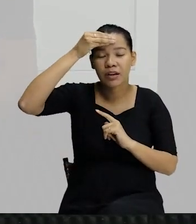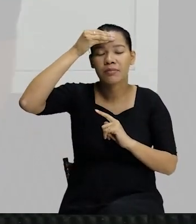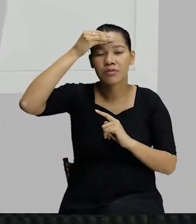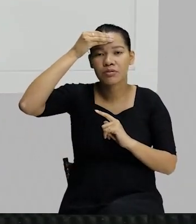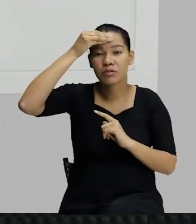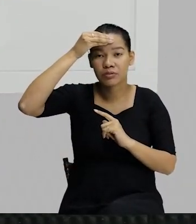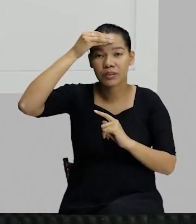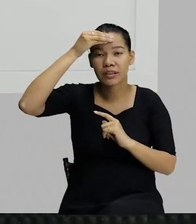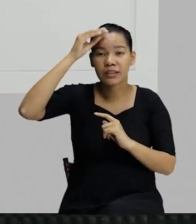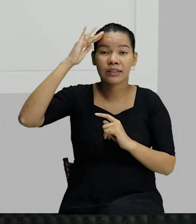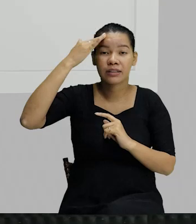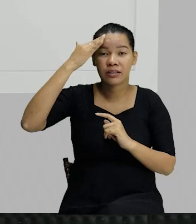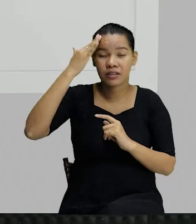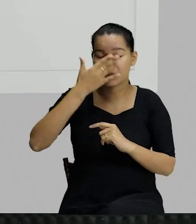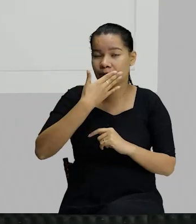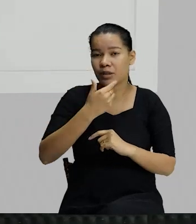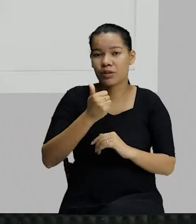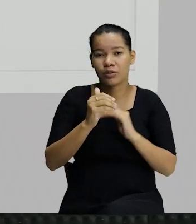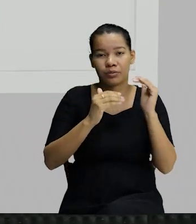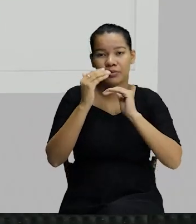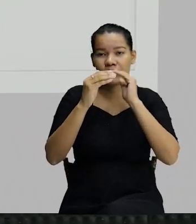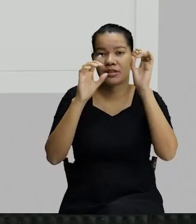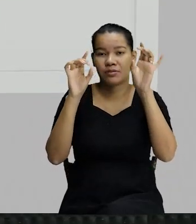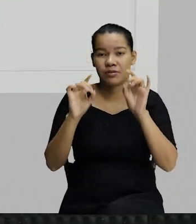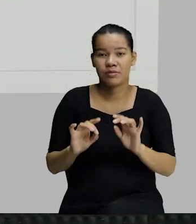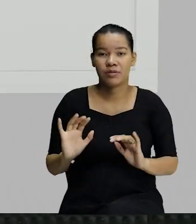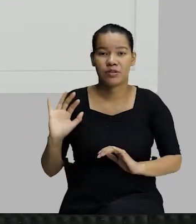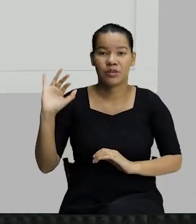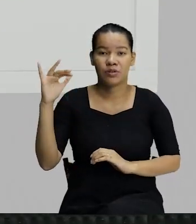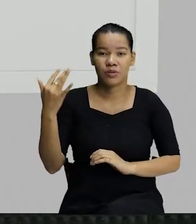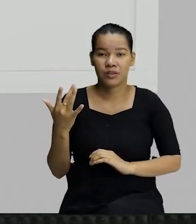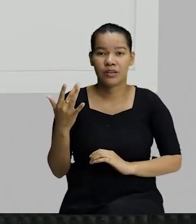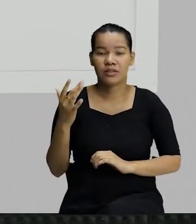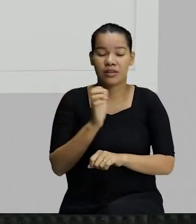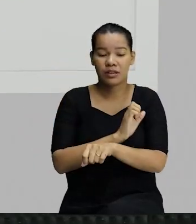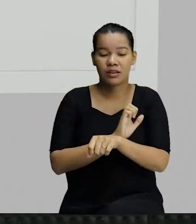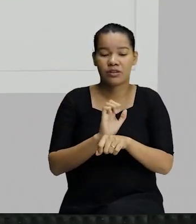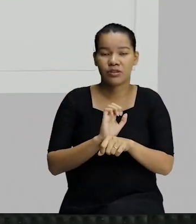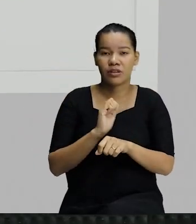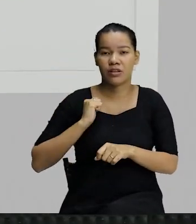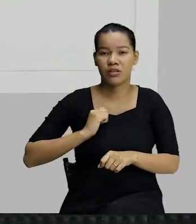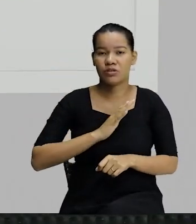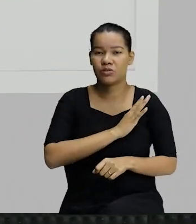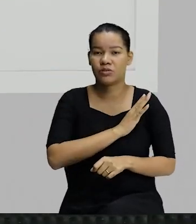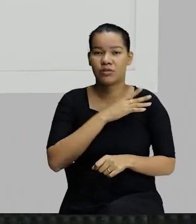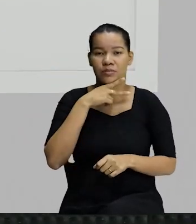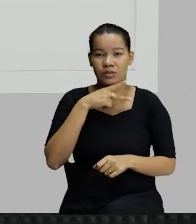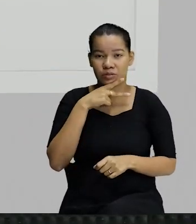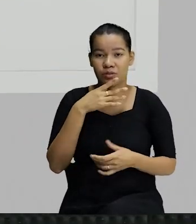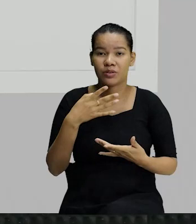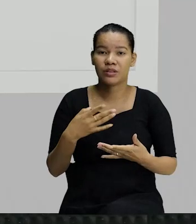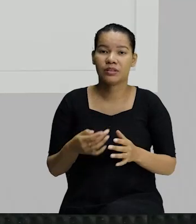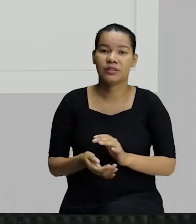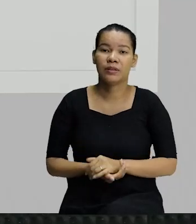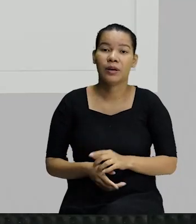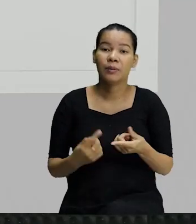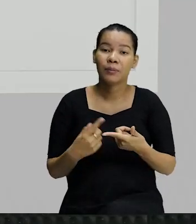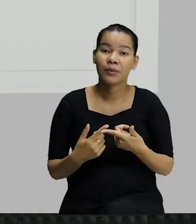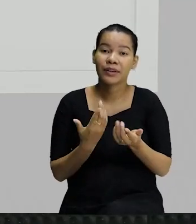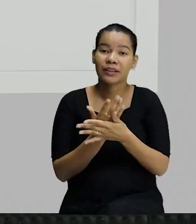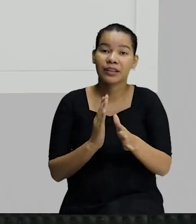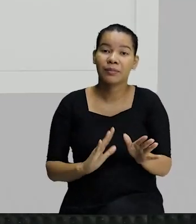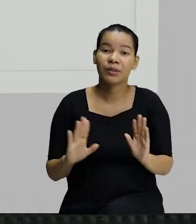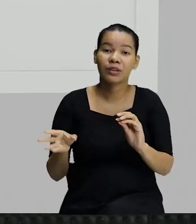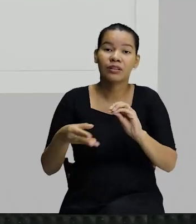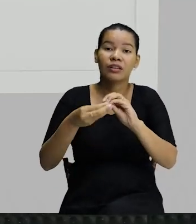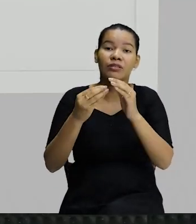melhor o processo, principalmente que acontece dentro da ética aristotélica, da ética socrática e platônica, porque eles terminam